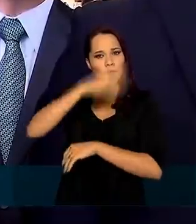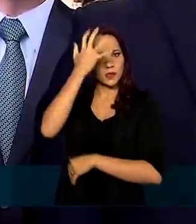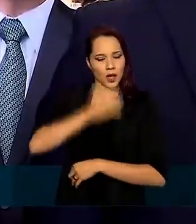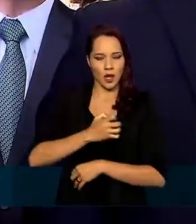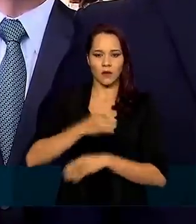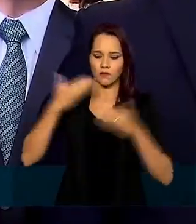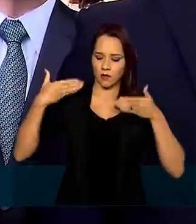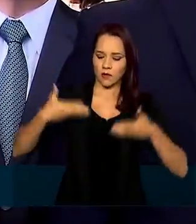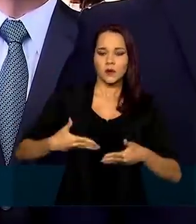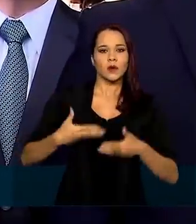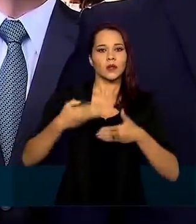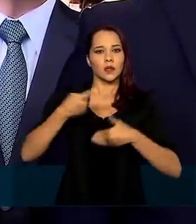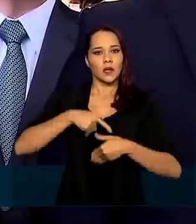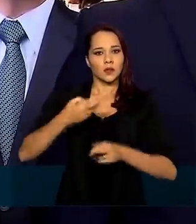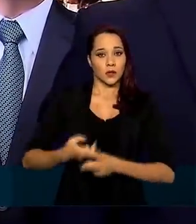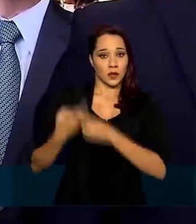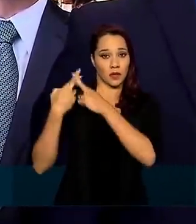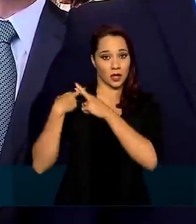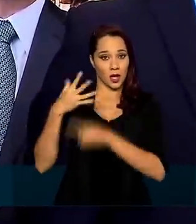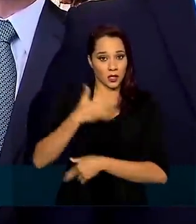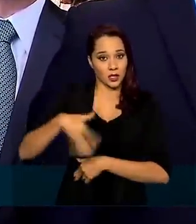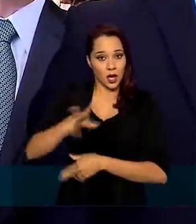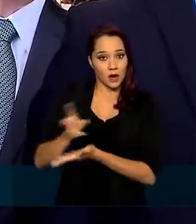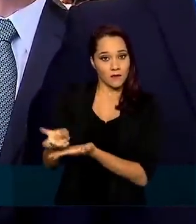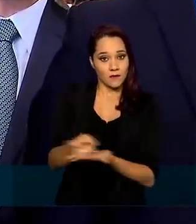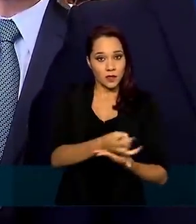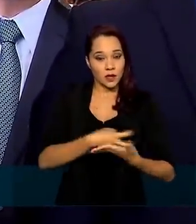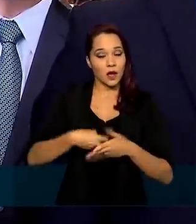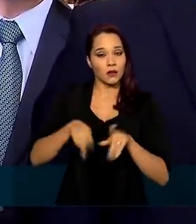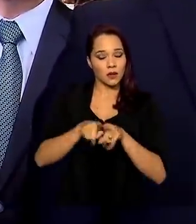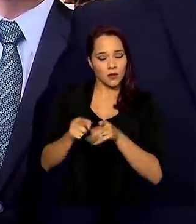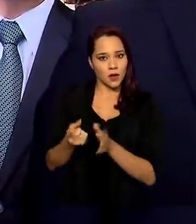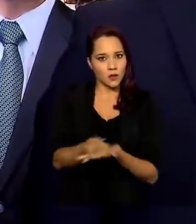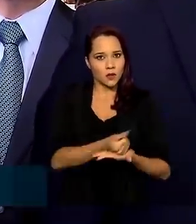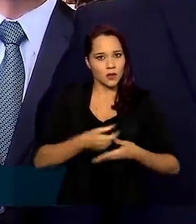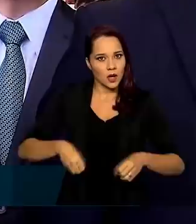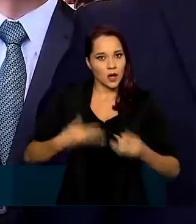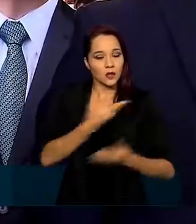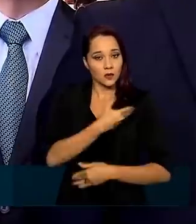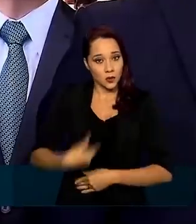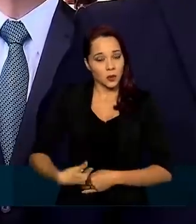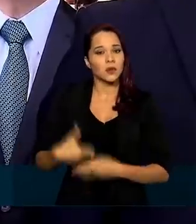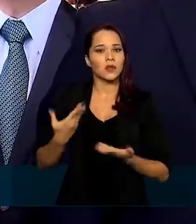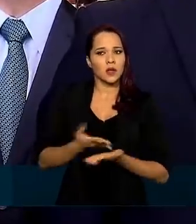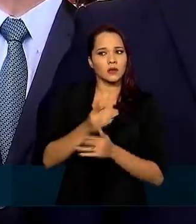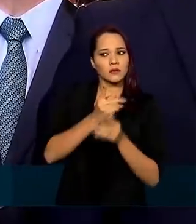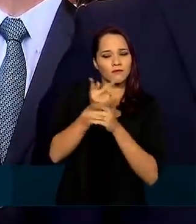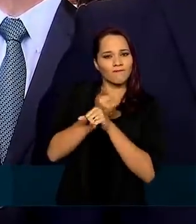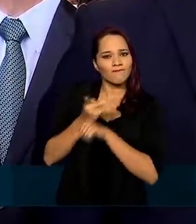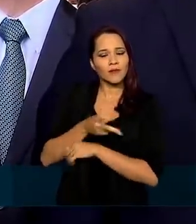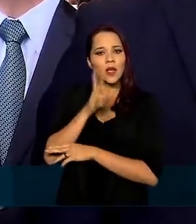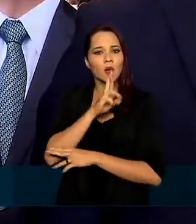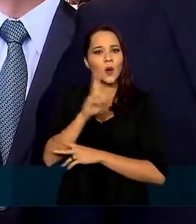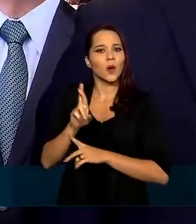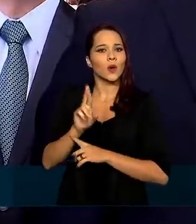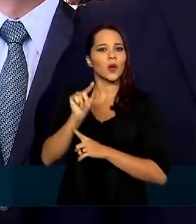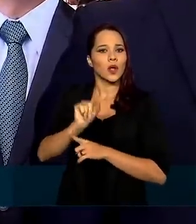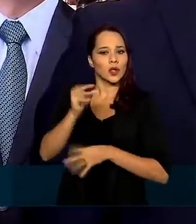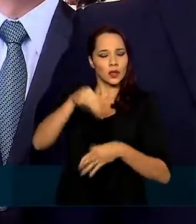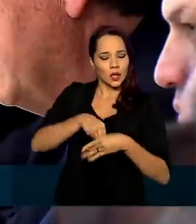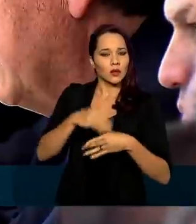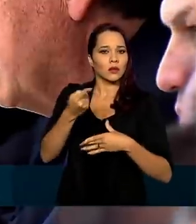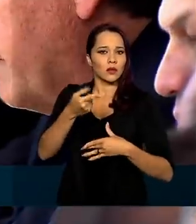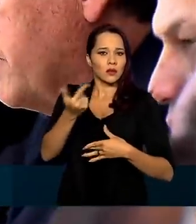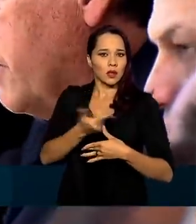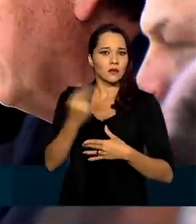comporta dentro da responsabilidade fiscal, dentro dos orçamentos públicos e nós então buscamos soluções dentro dessa verdade orçamentária.